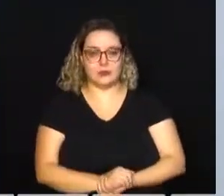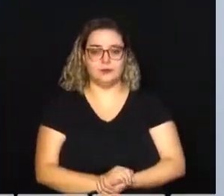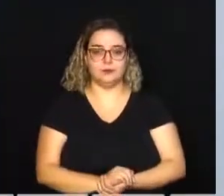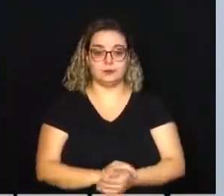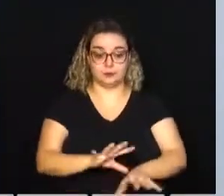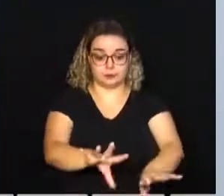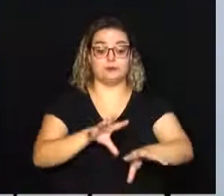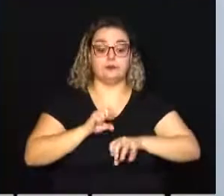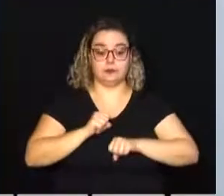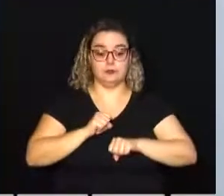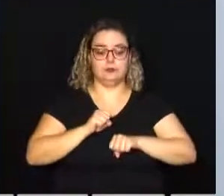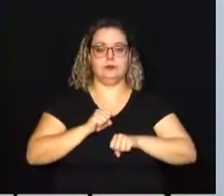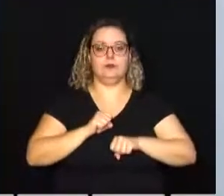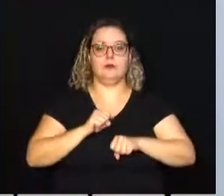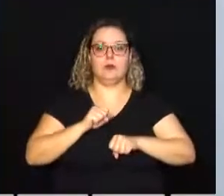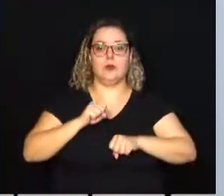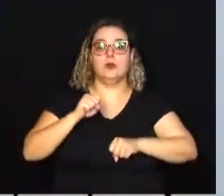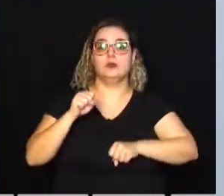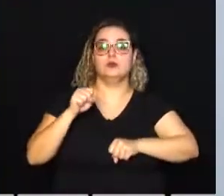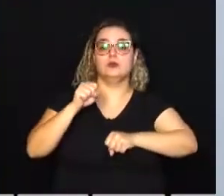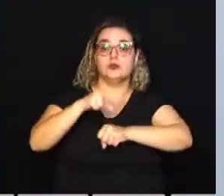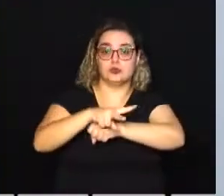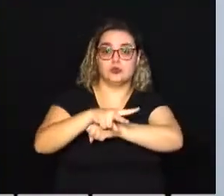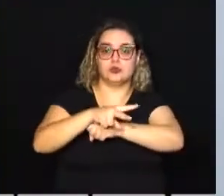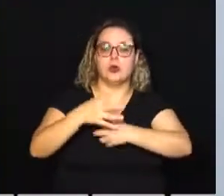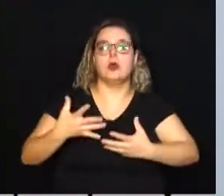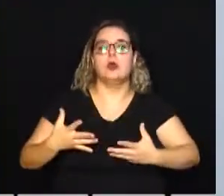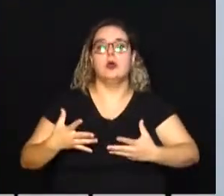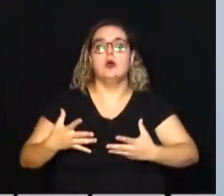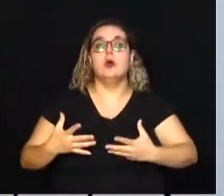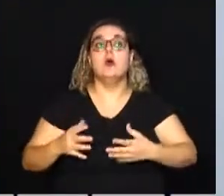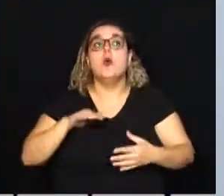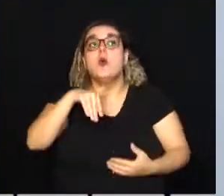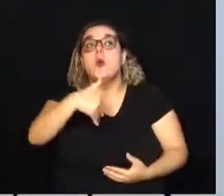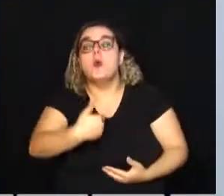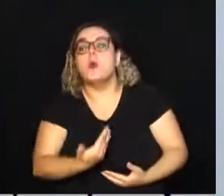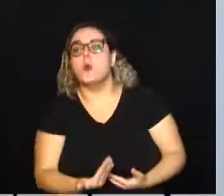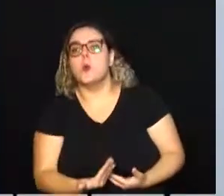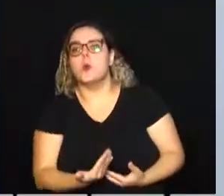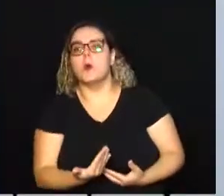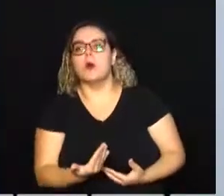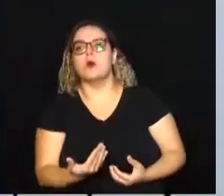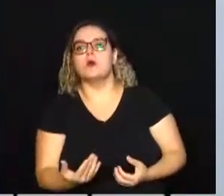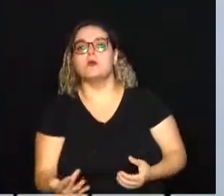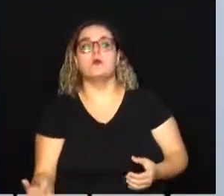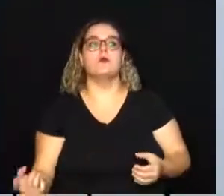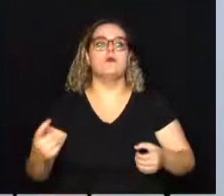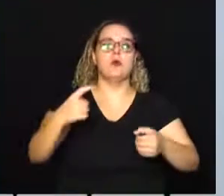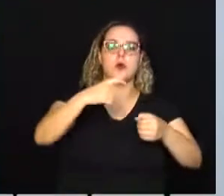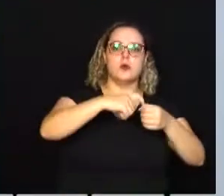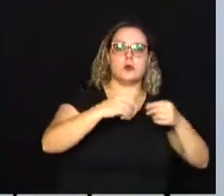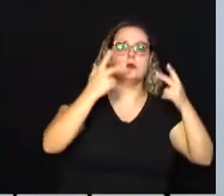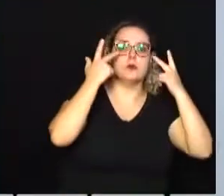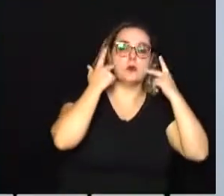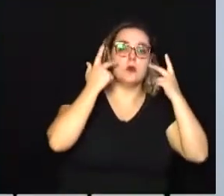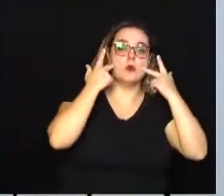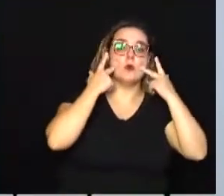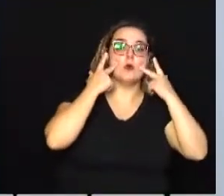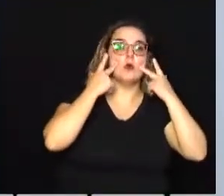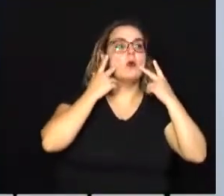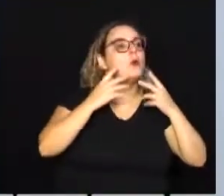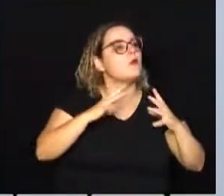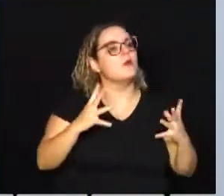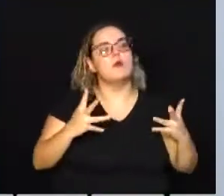na cidade, esse retorno proporcionou um novo nível de contaminação. Muitos professores,